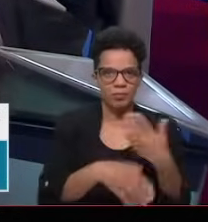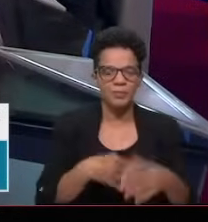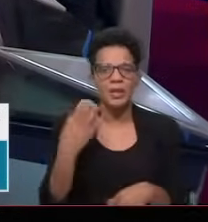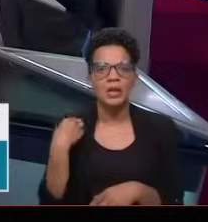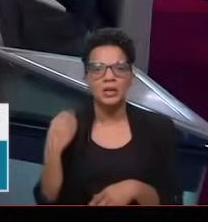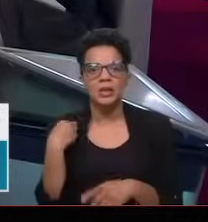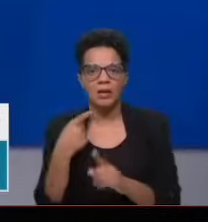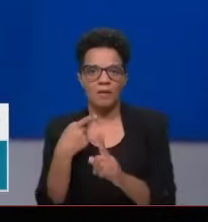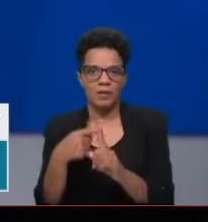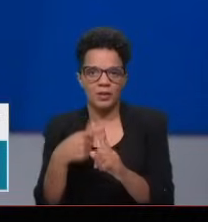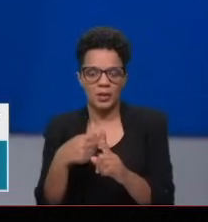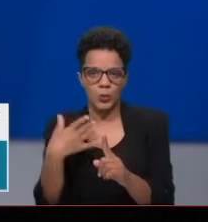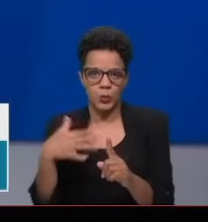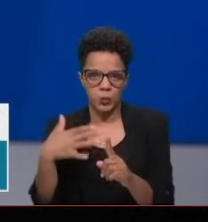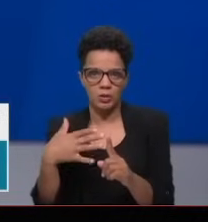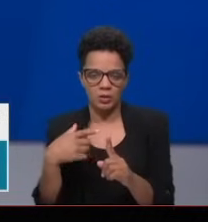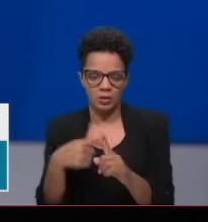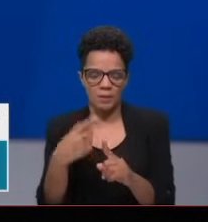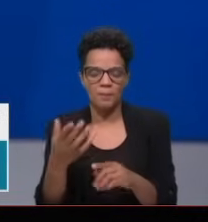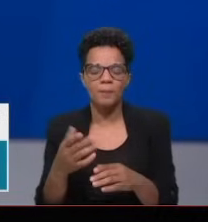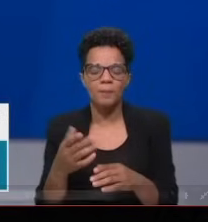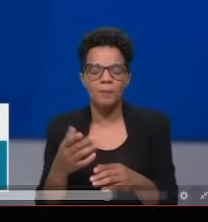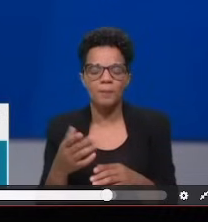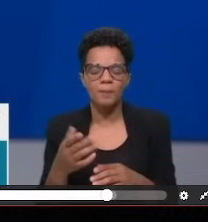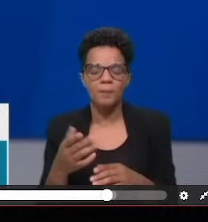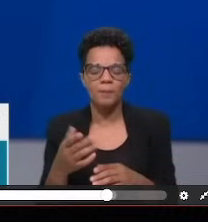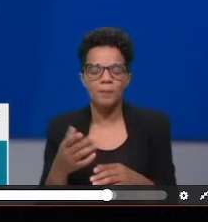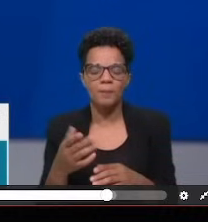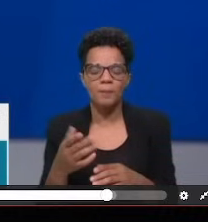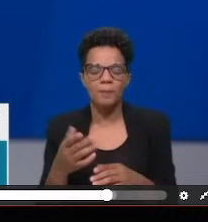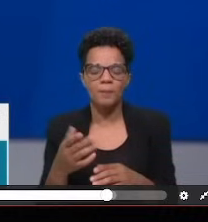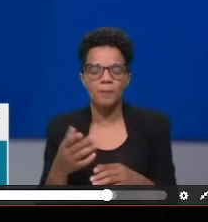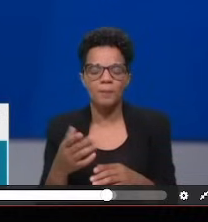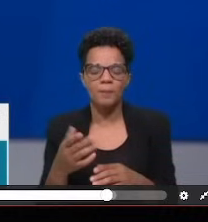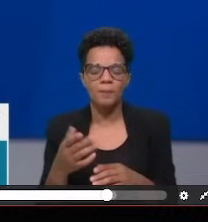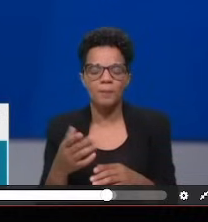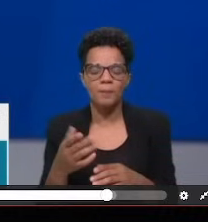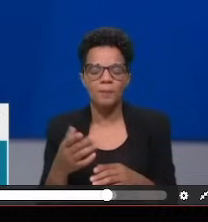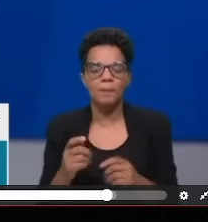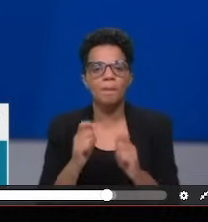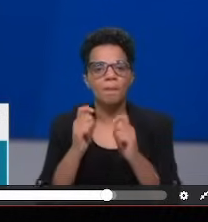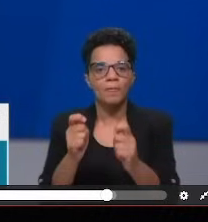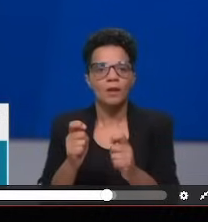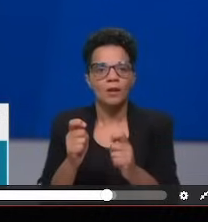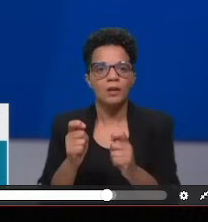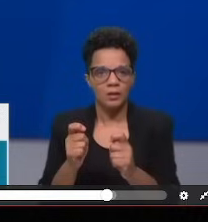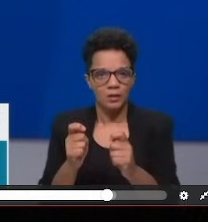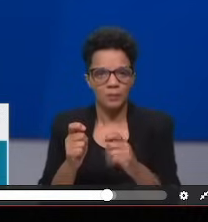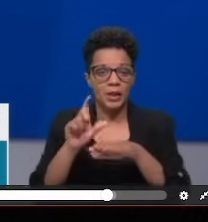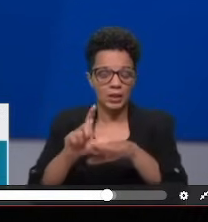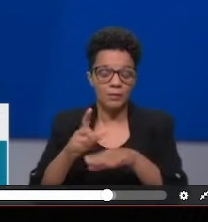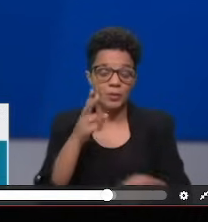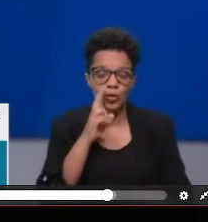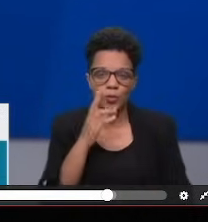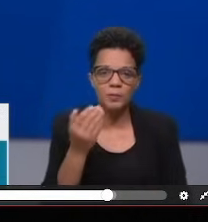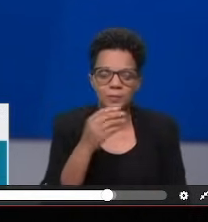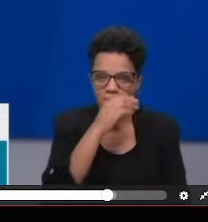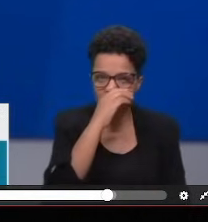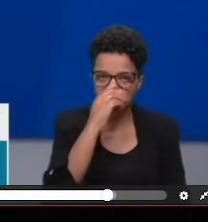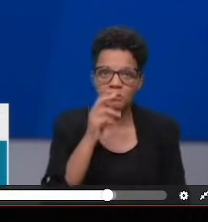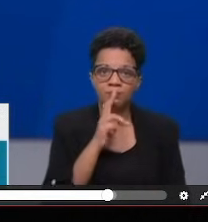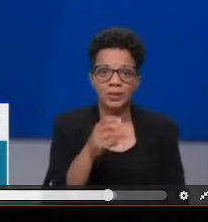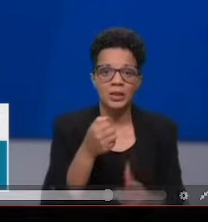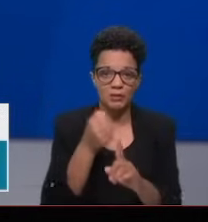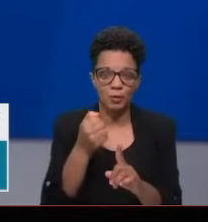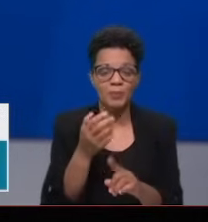está com vantagem não muito grande mas está não muito grande qued os outros com 10 minutos ela com 11 e me desculpa para responder ao